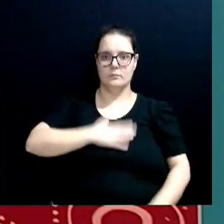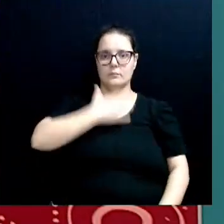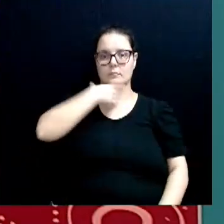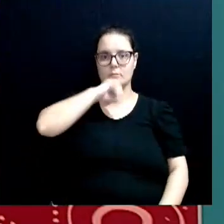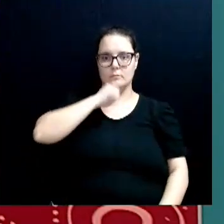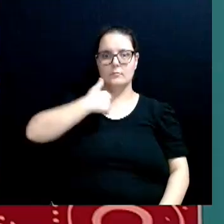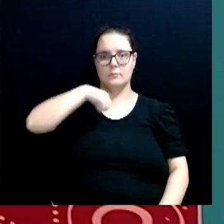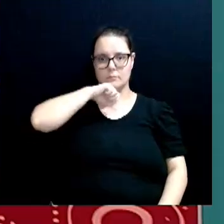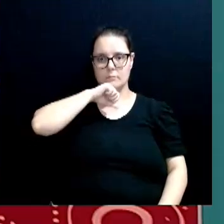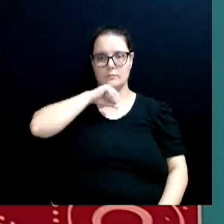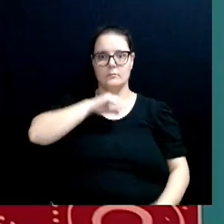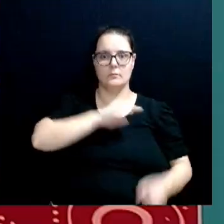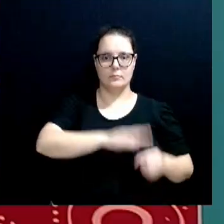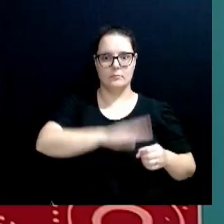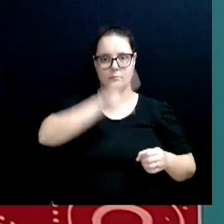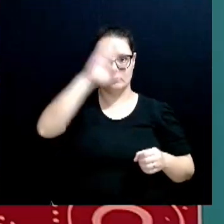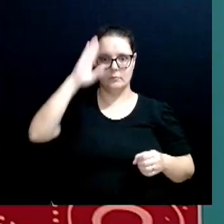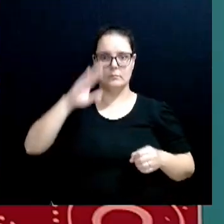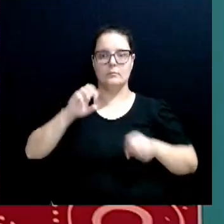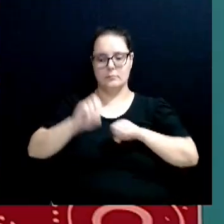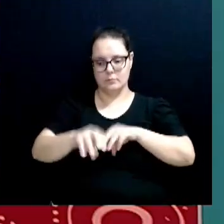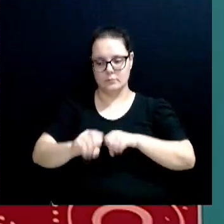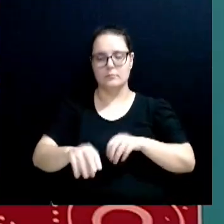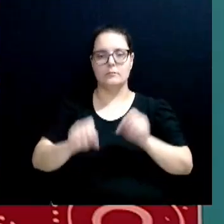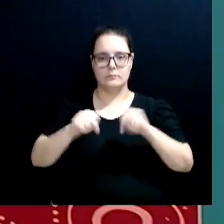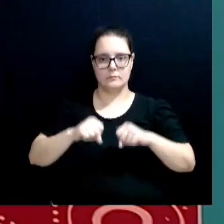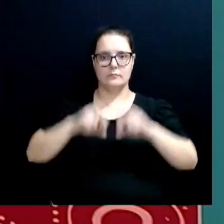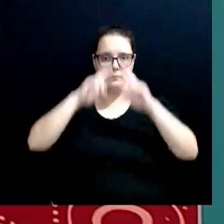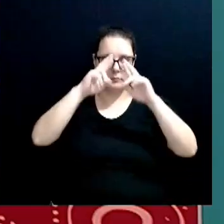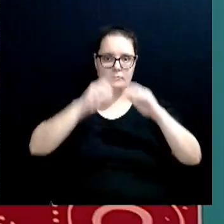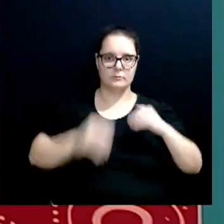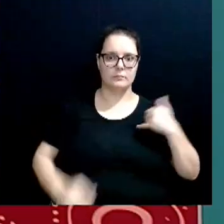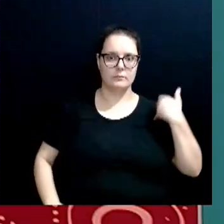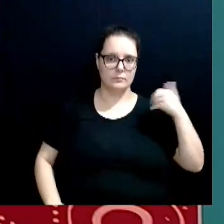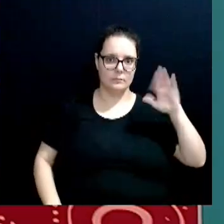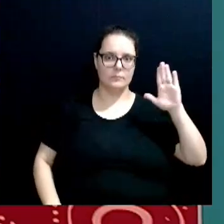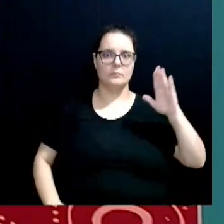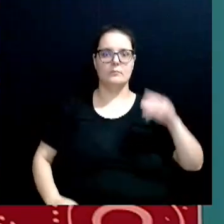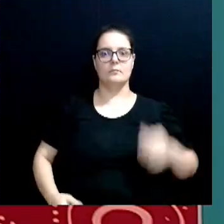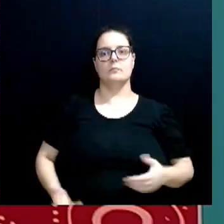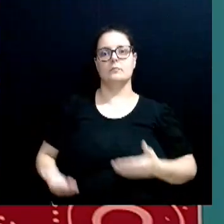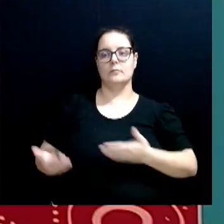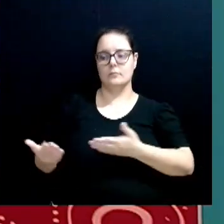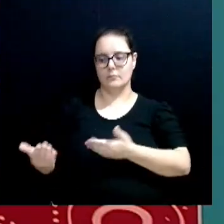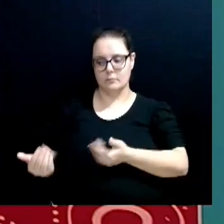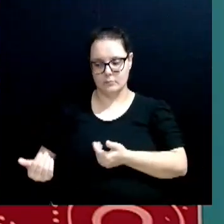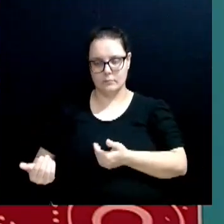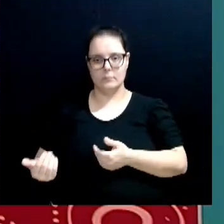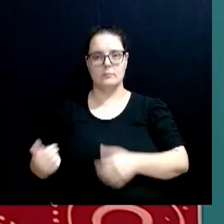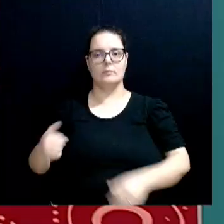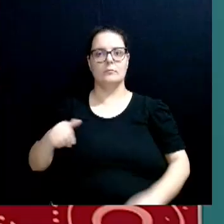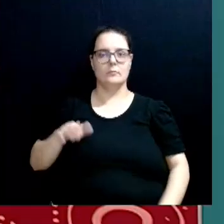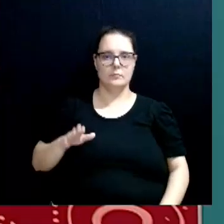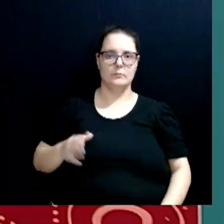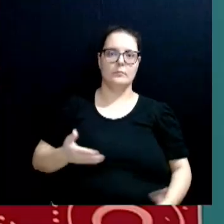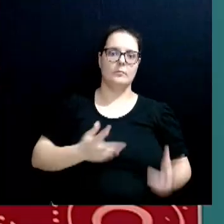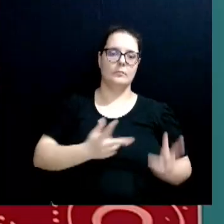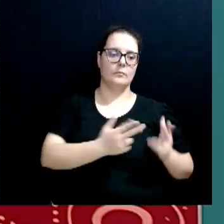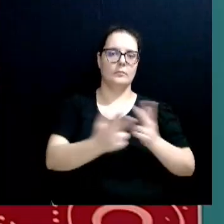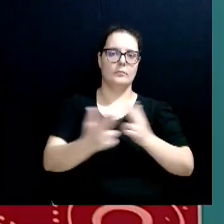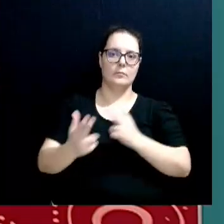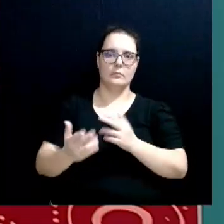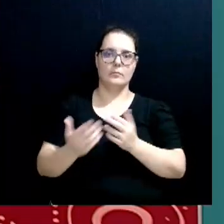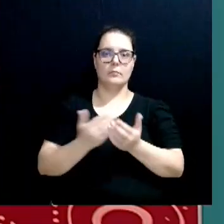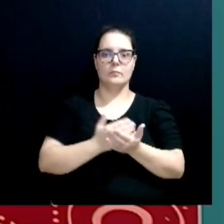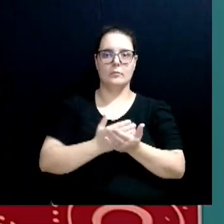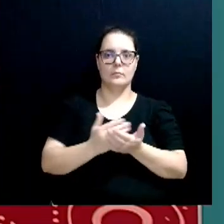candomblé é essa lição. Respeito aos mais velhos, aos mais novos e aos iguais. Não comer sem pedir bênção.